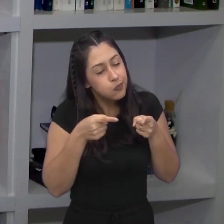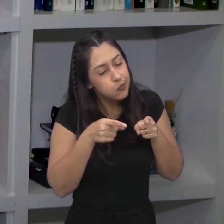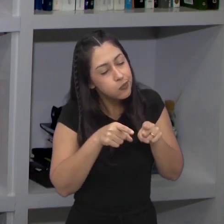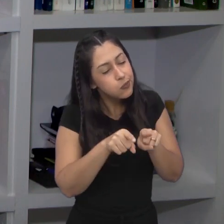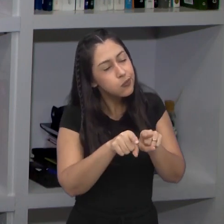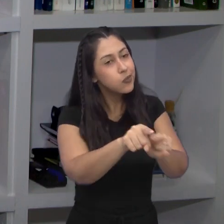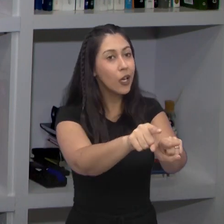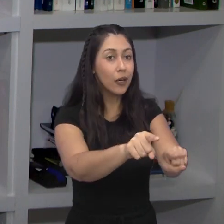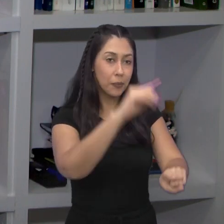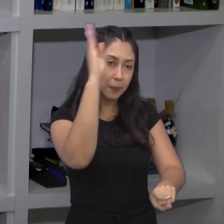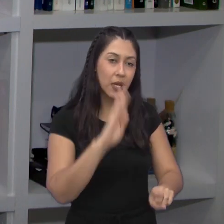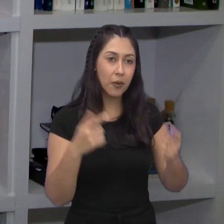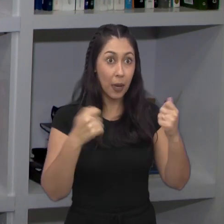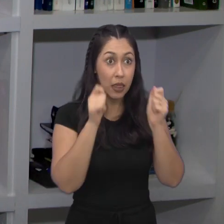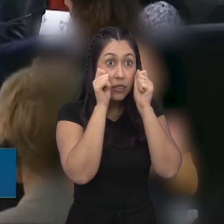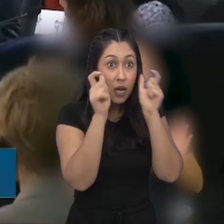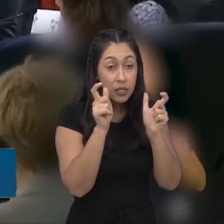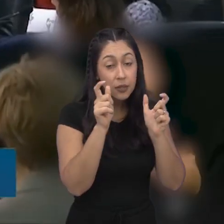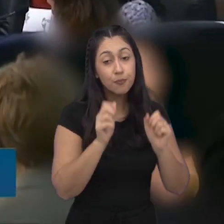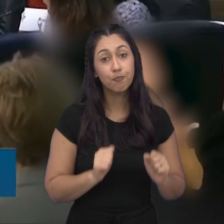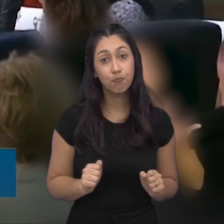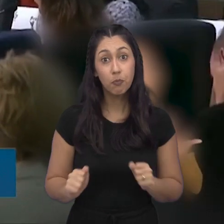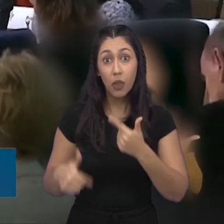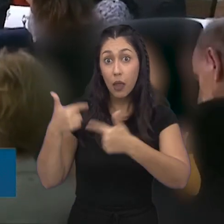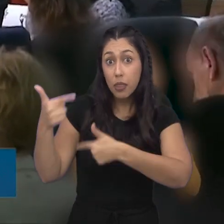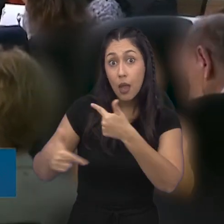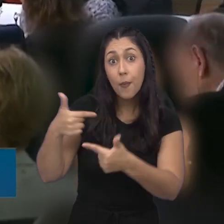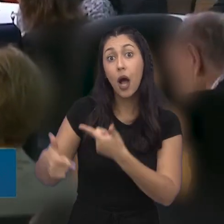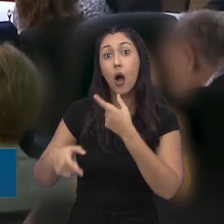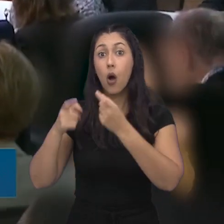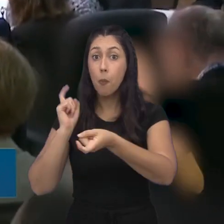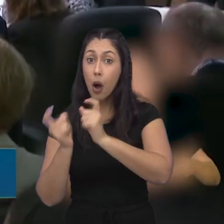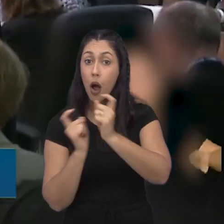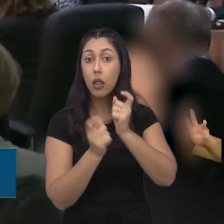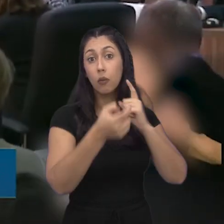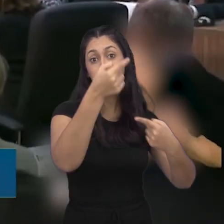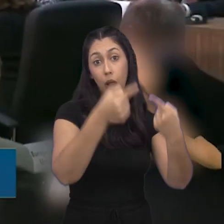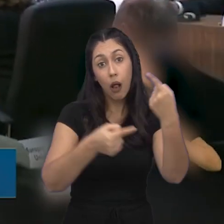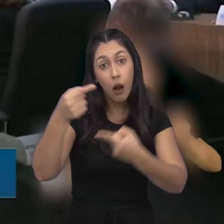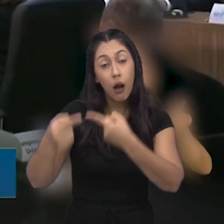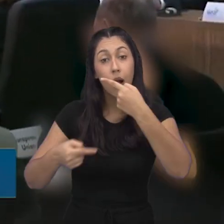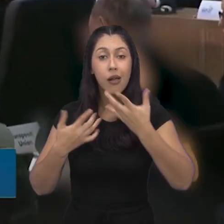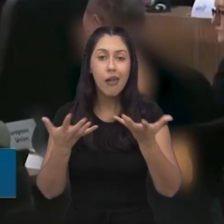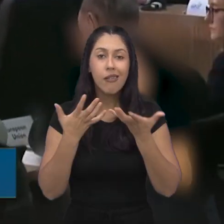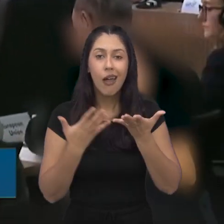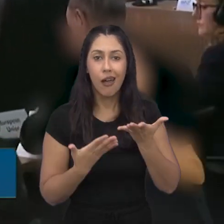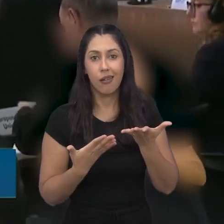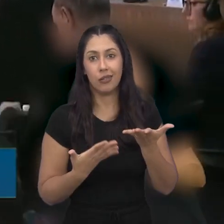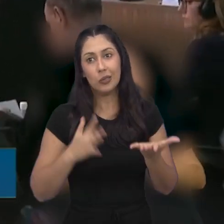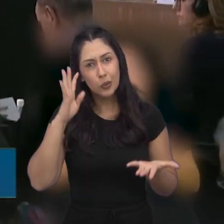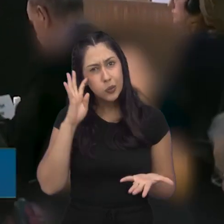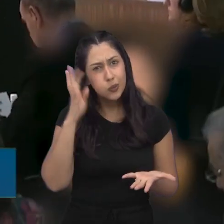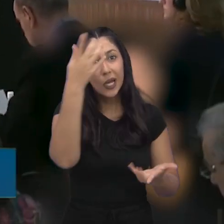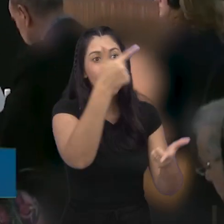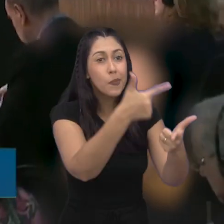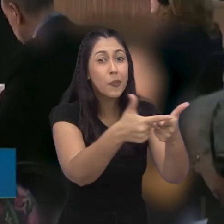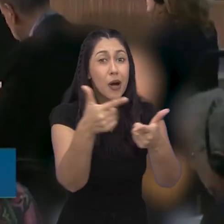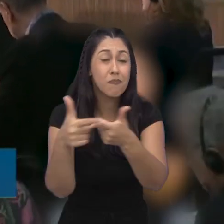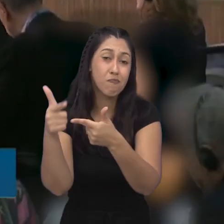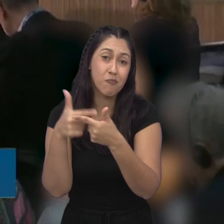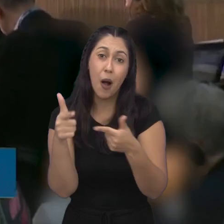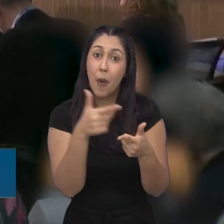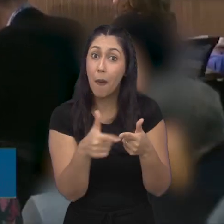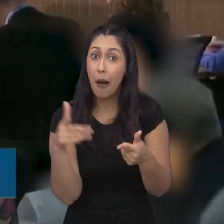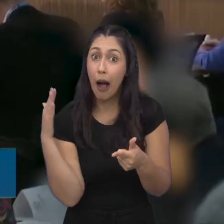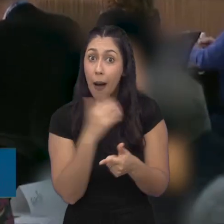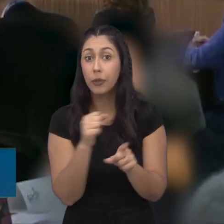alinhado. É nisso que o Brasil tem que prestar atenção. Trabalhos com reuniões e debates que visam propor soluções para problemas